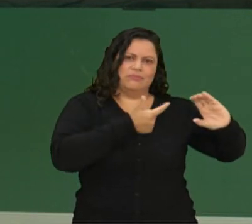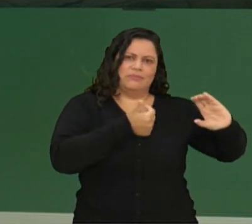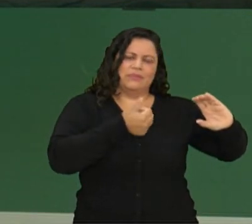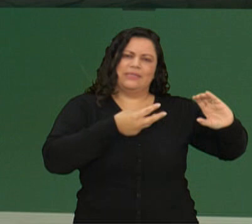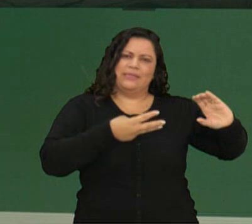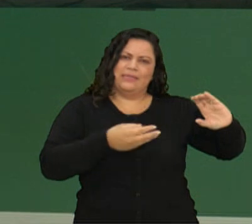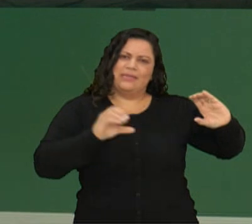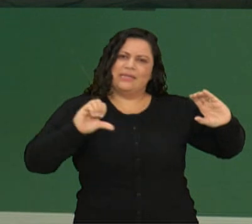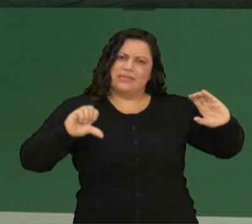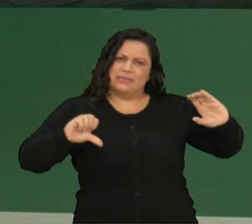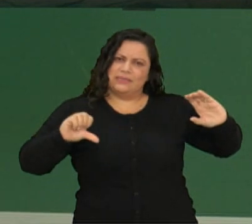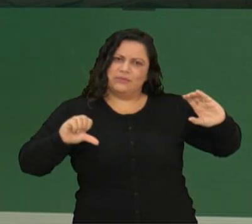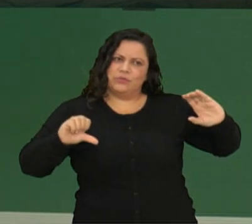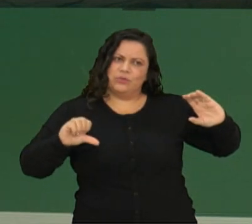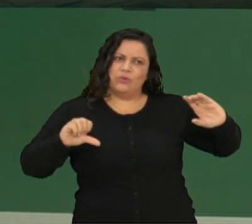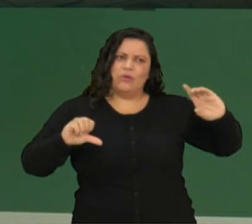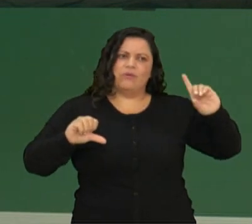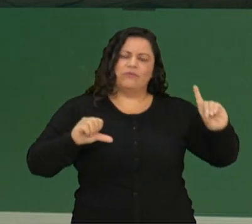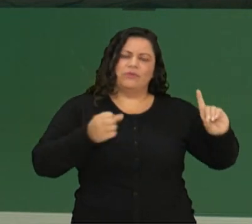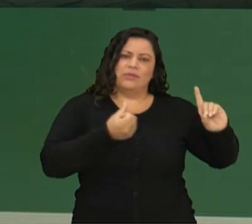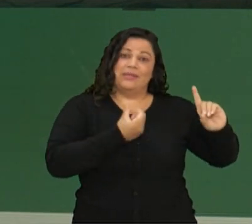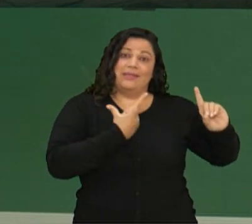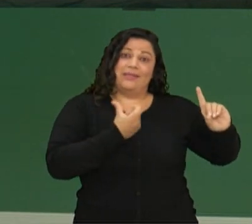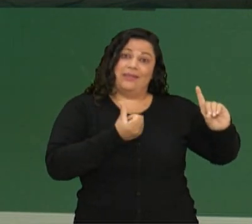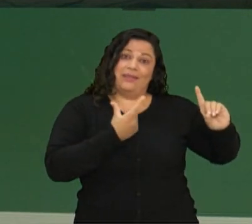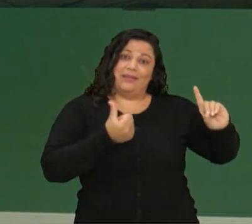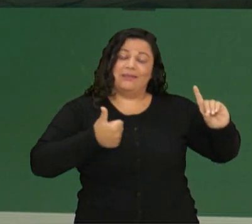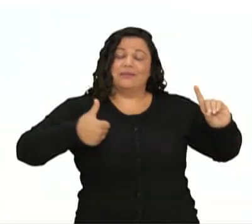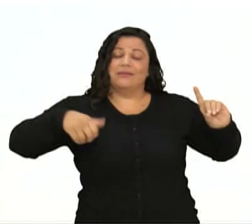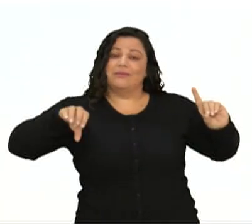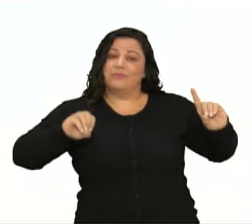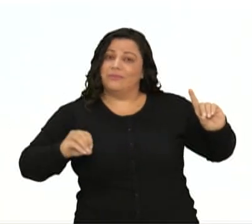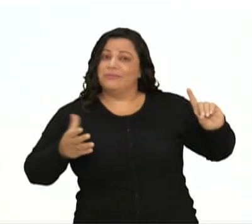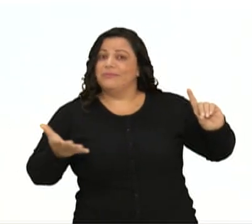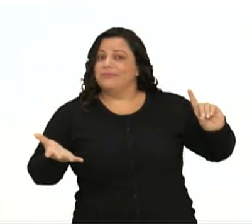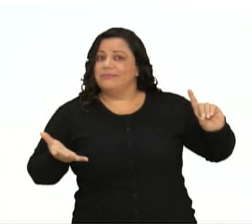por 9 ou a D, 16 por 10?